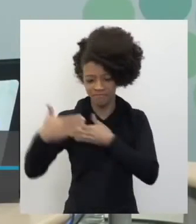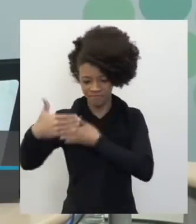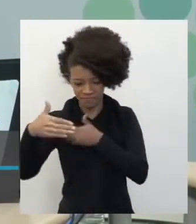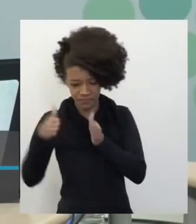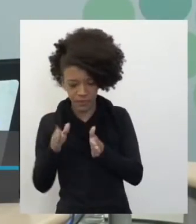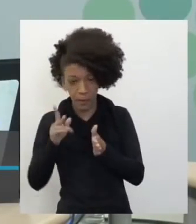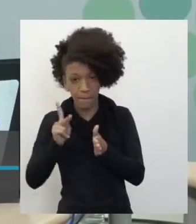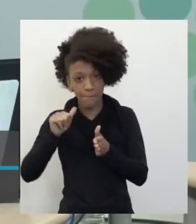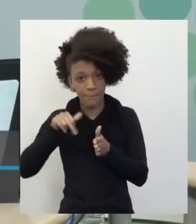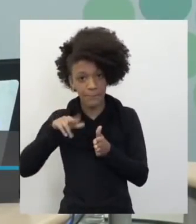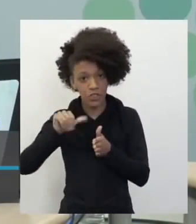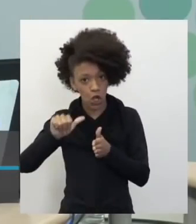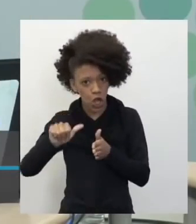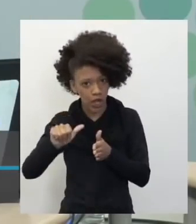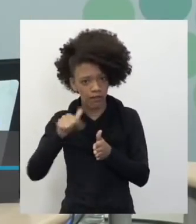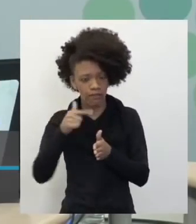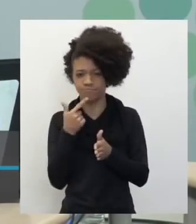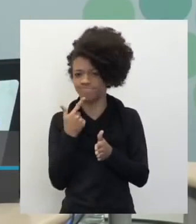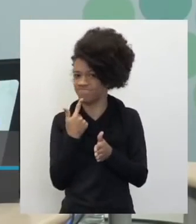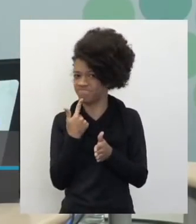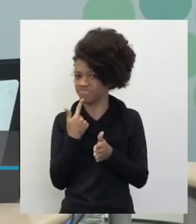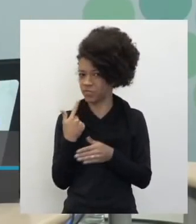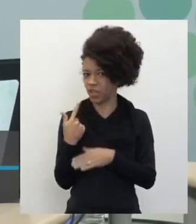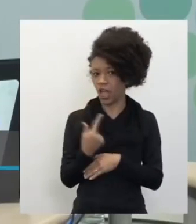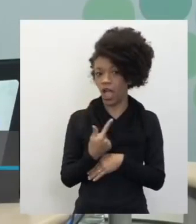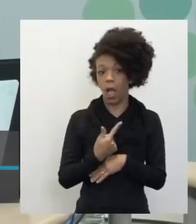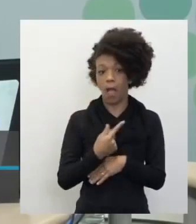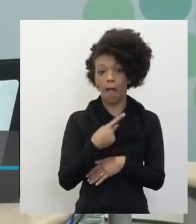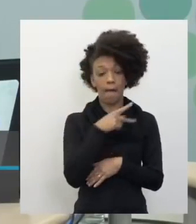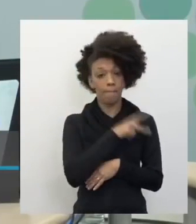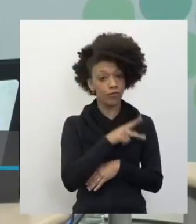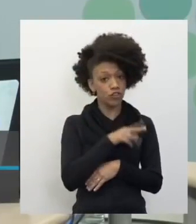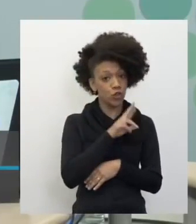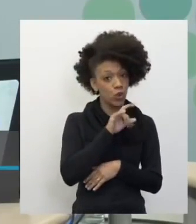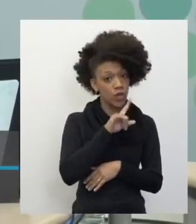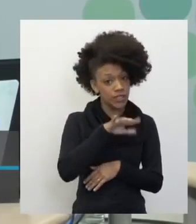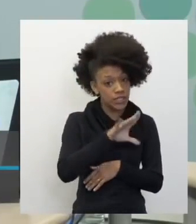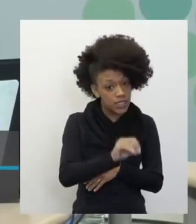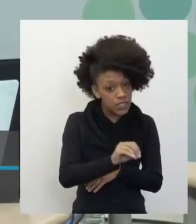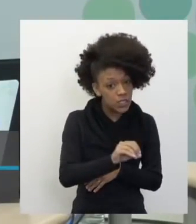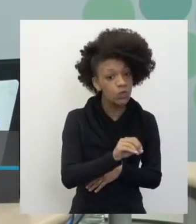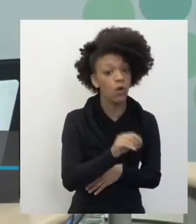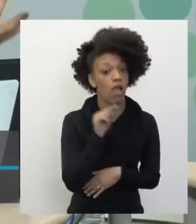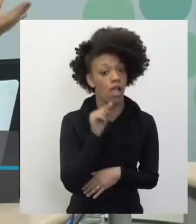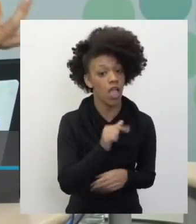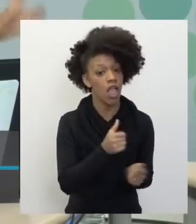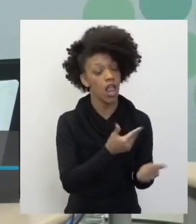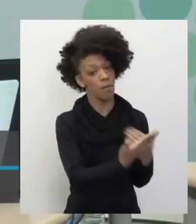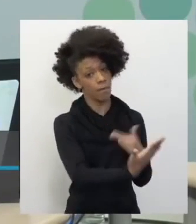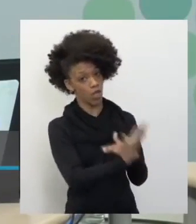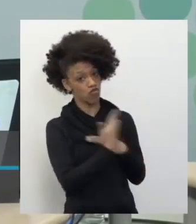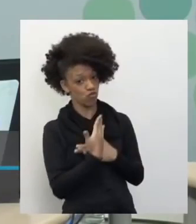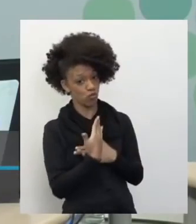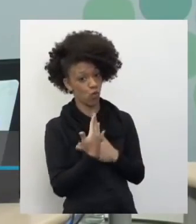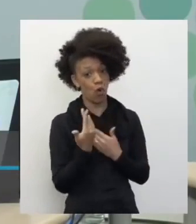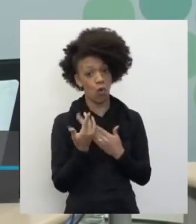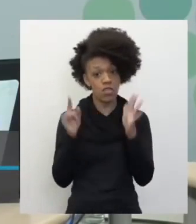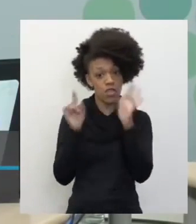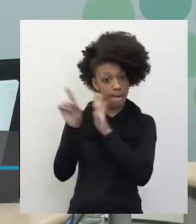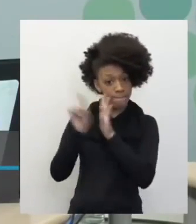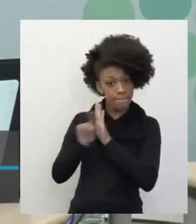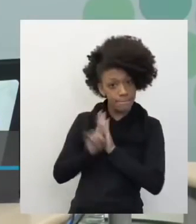de Pandora. Estávamos eu, o professor Rodrigo, professor de História e Geografia. Ele me ajudou bastante com essas questões